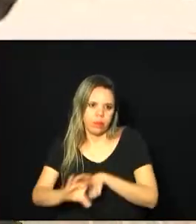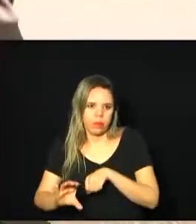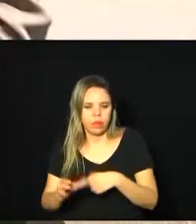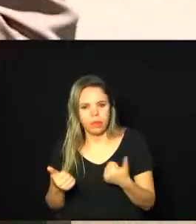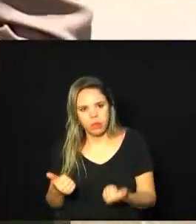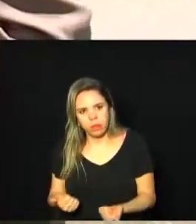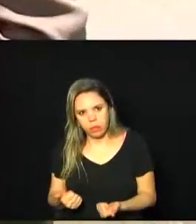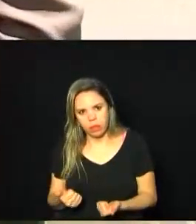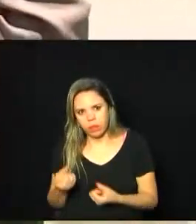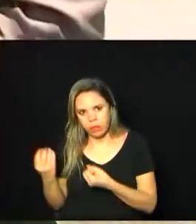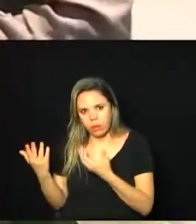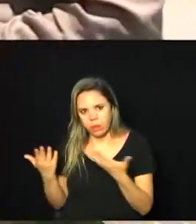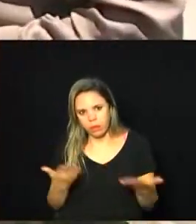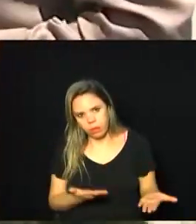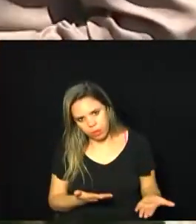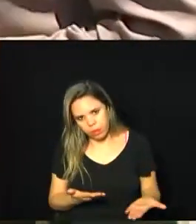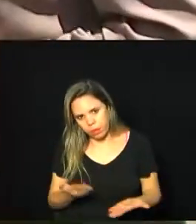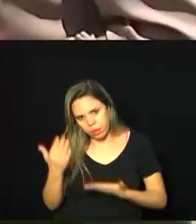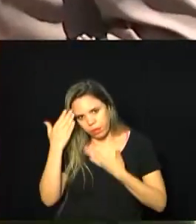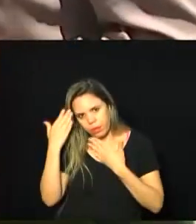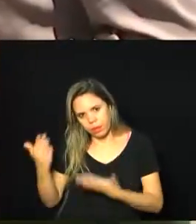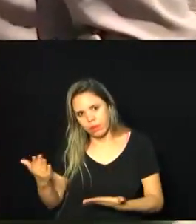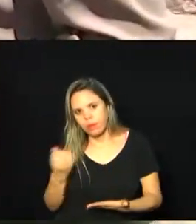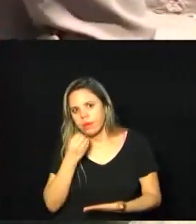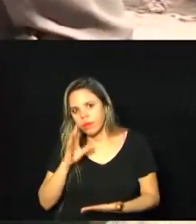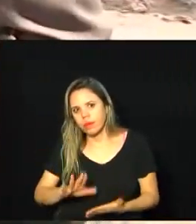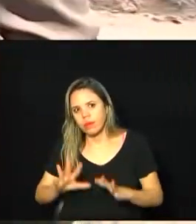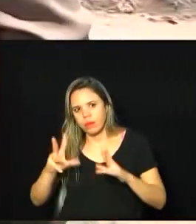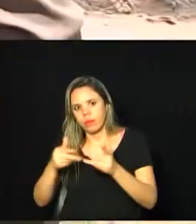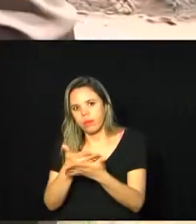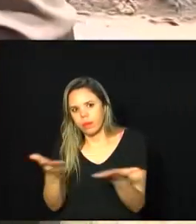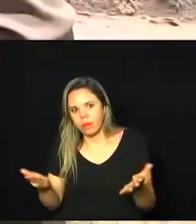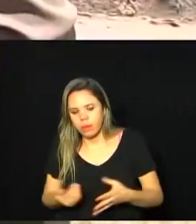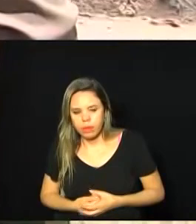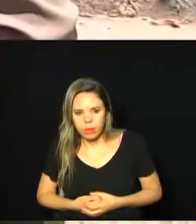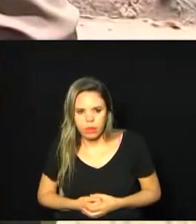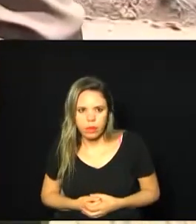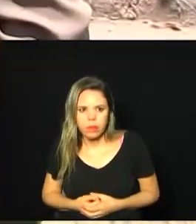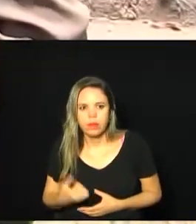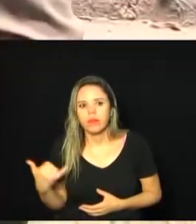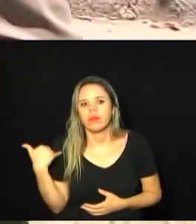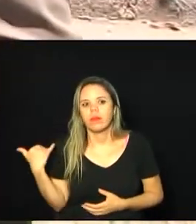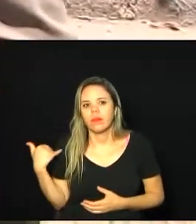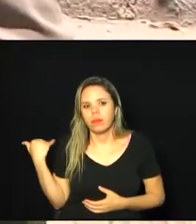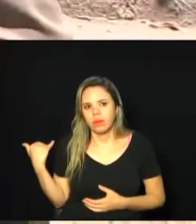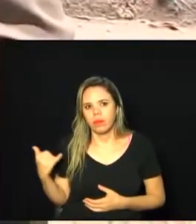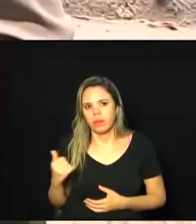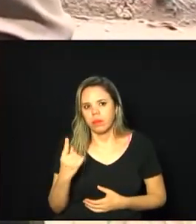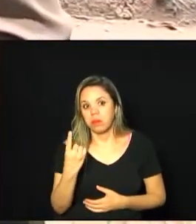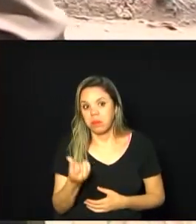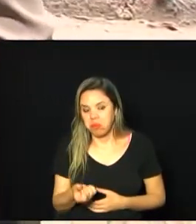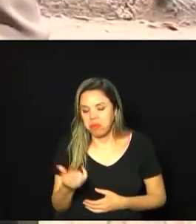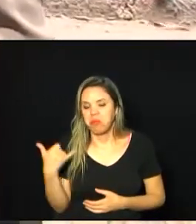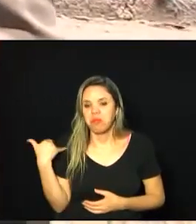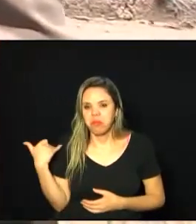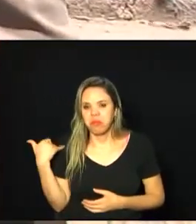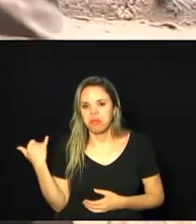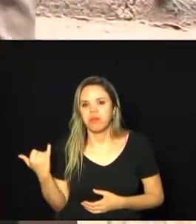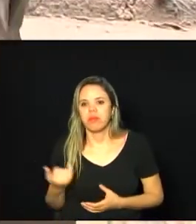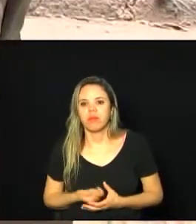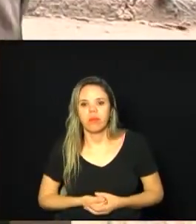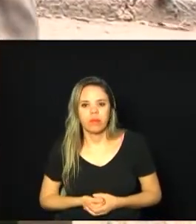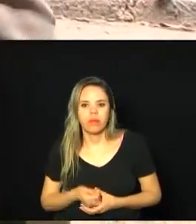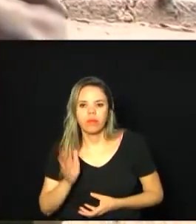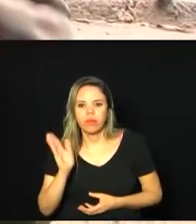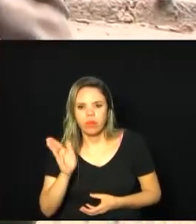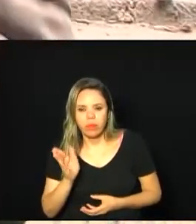gente. André, seja bem-vindo. Obrigado, boa tarde a todos. Boa tarde, quantos anos você tem? Eu tenho 16 anos. Com 16 anos